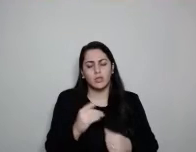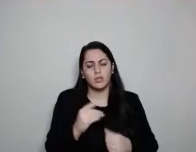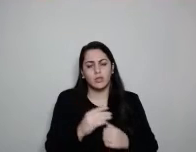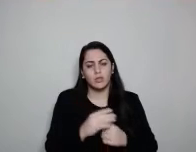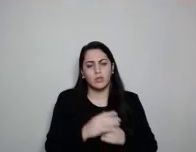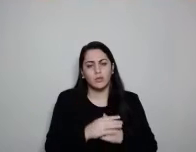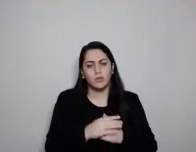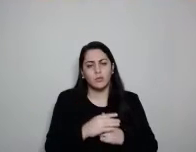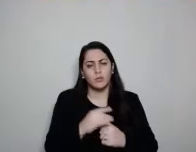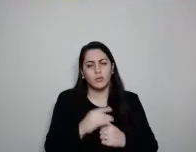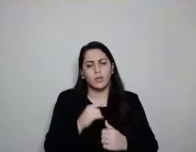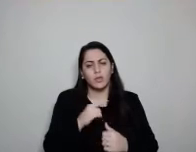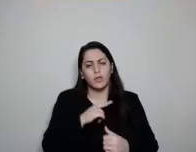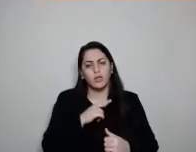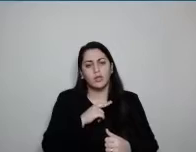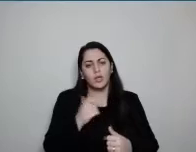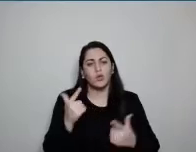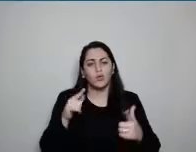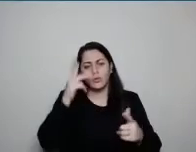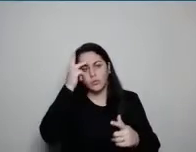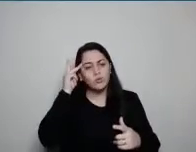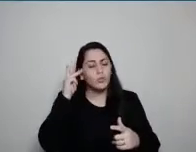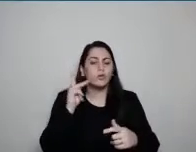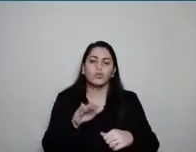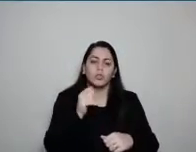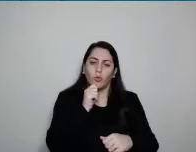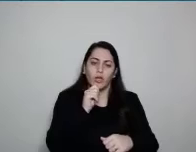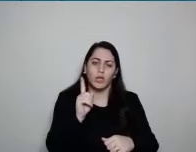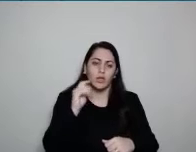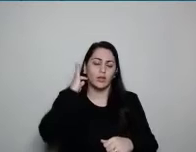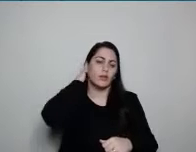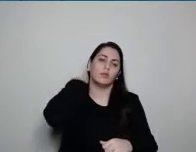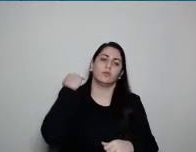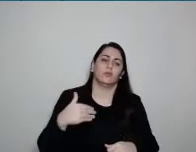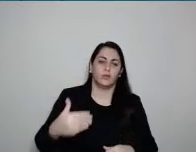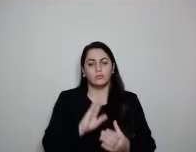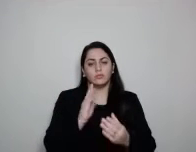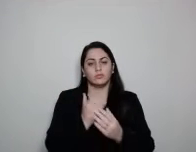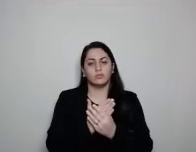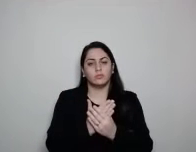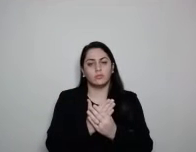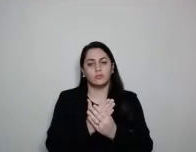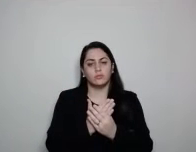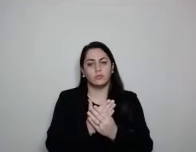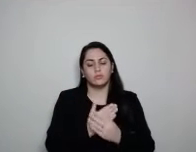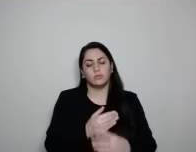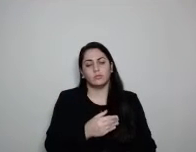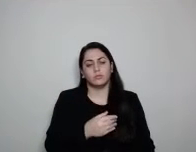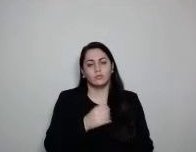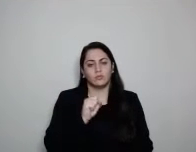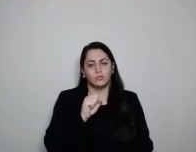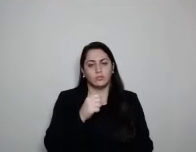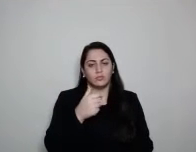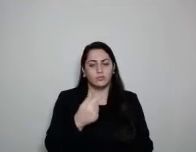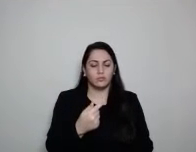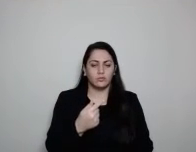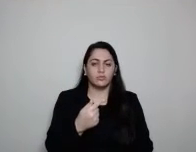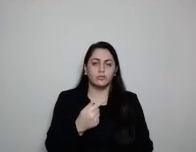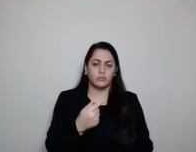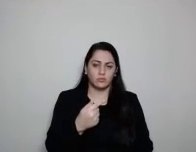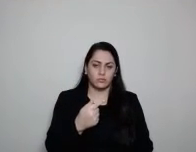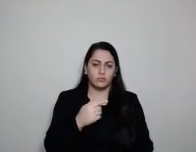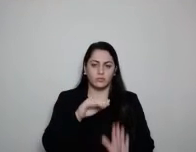sequência. Vamos para da minha relatoria agora. É o processo de número 87 da pauta, né? Agradecimento